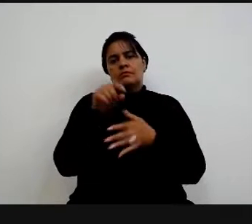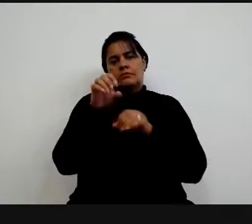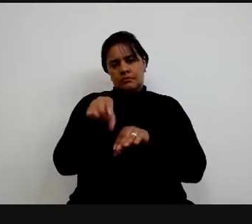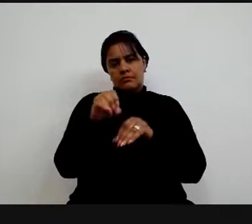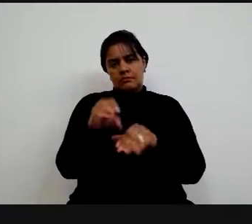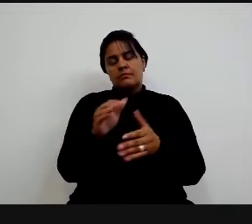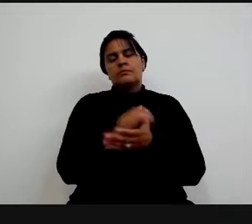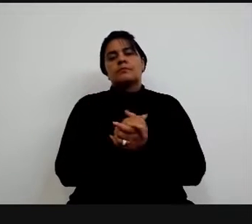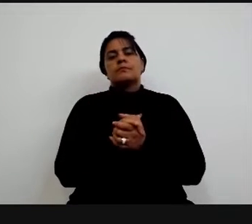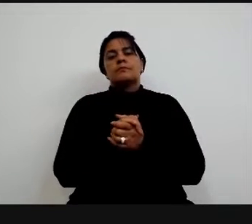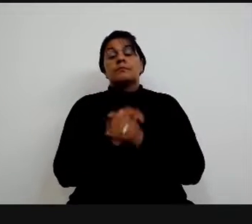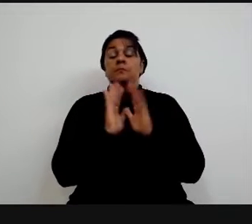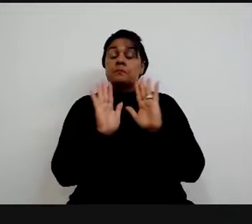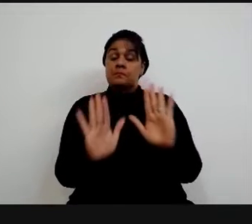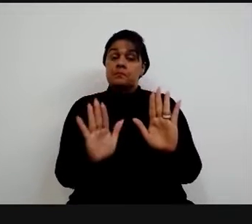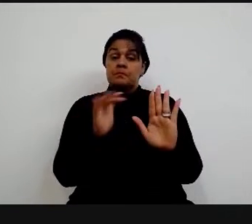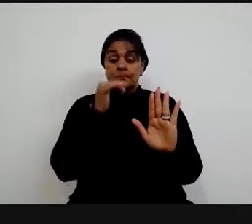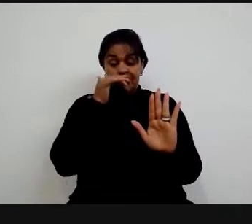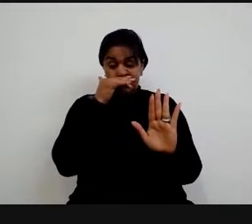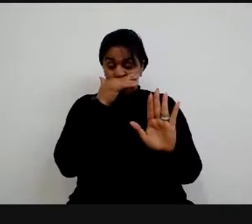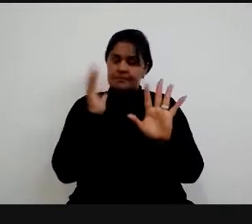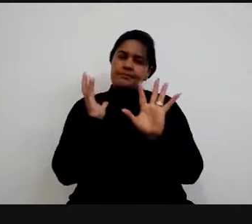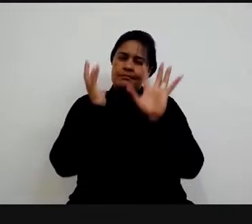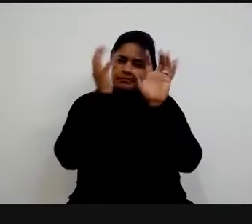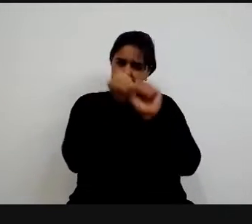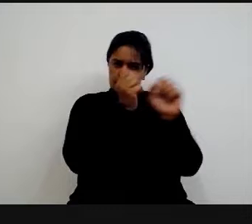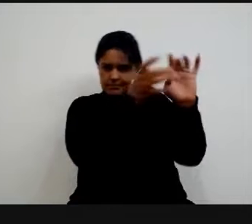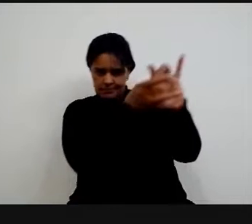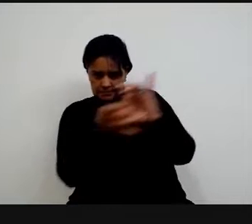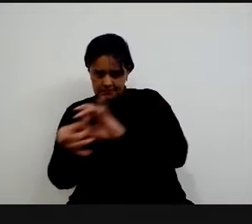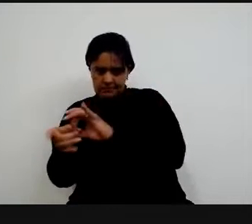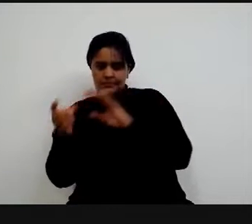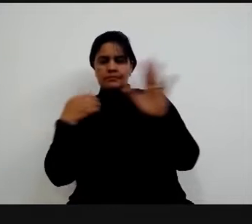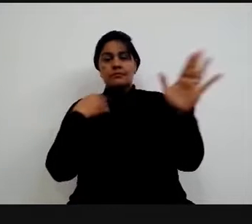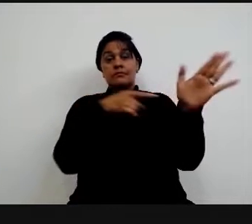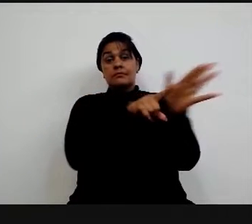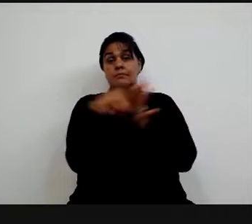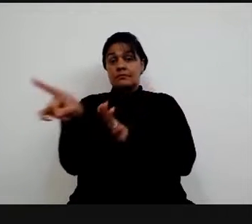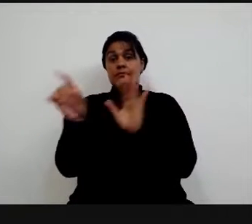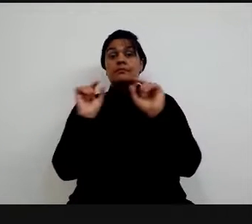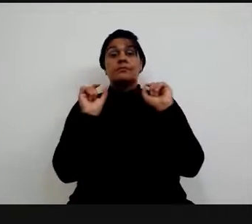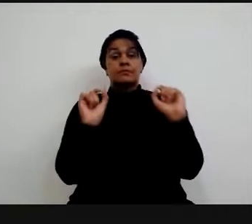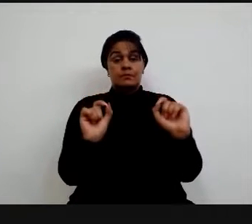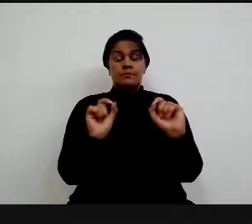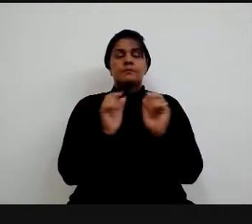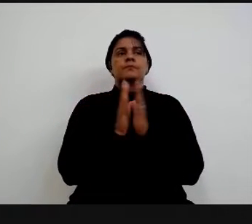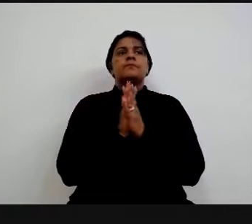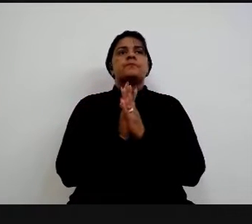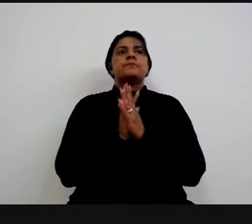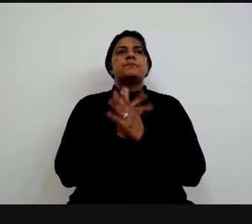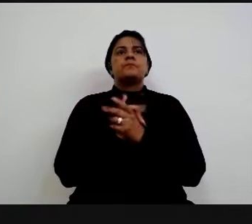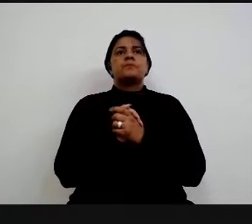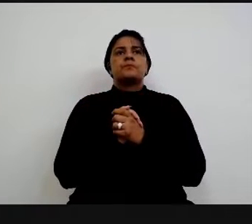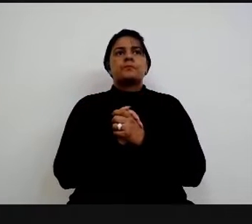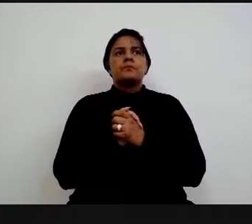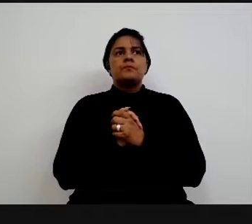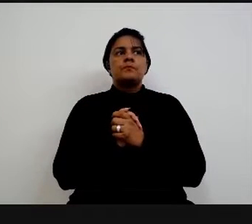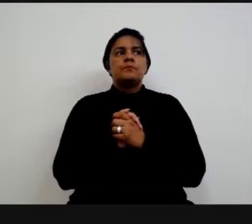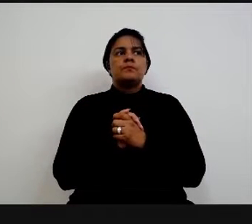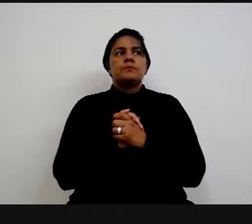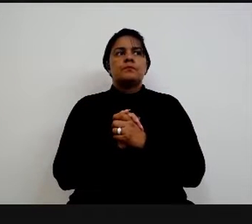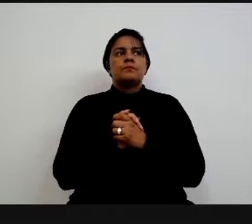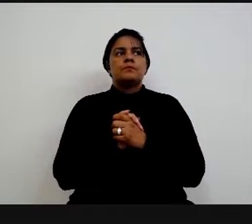Enfim, considerando, então, todo esse contexto, a pergunta que eu deixo é: quais são as perspectivas,